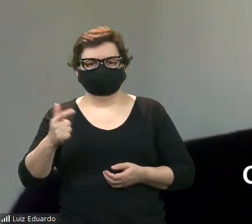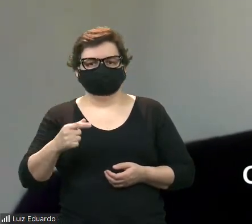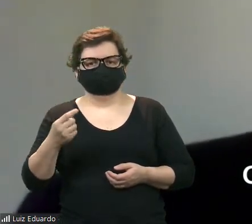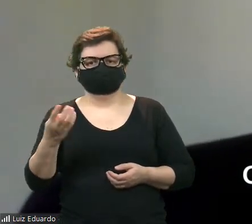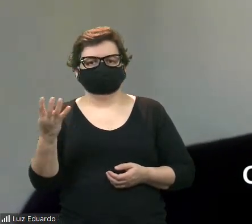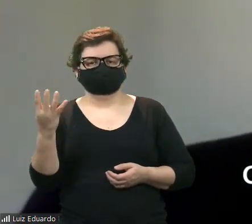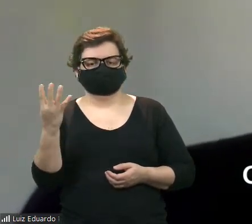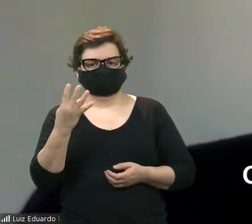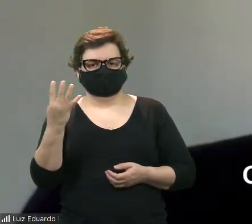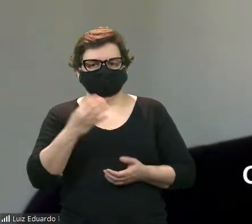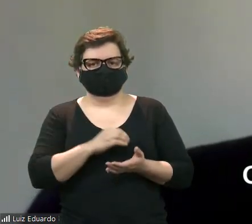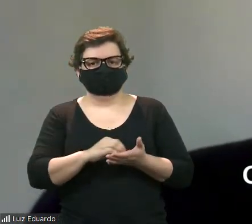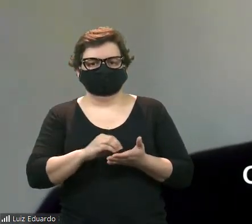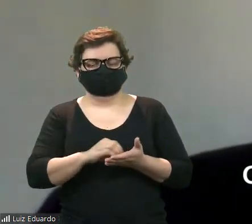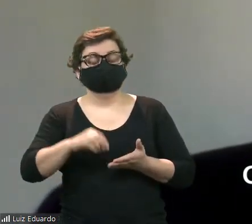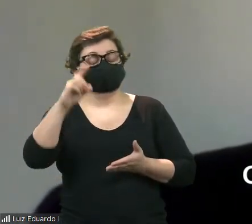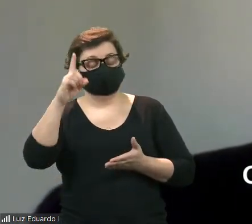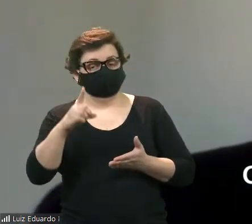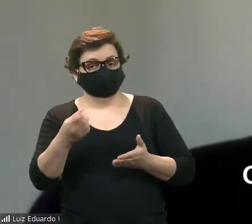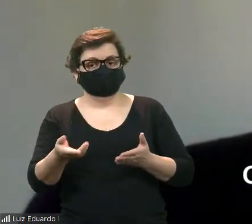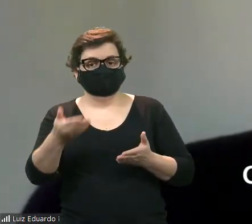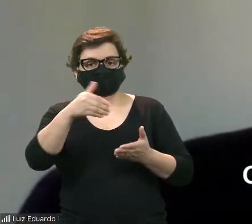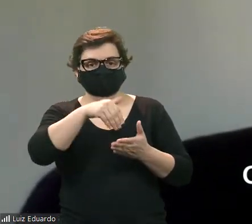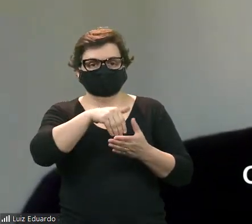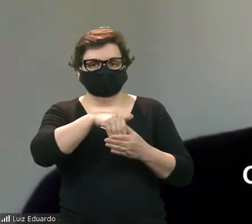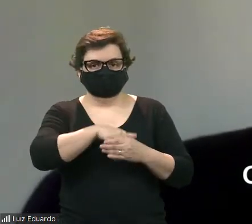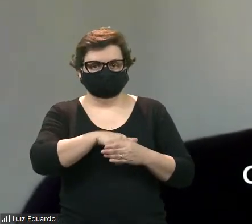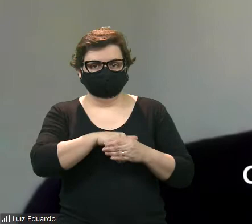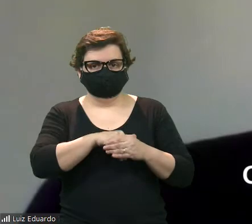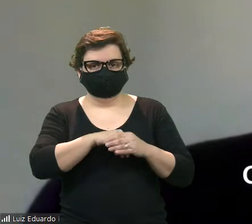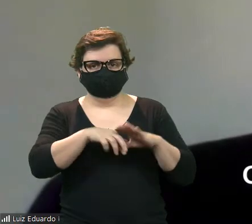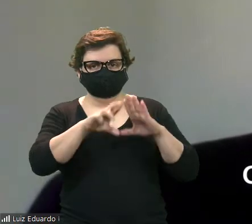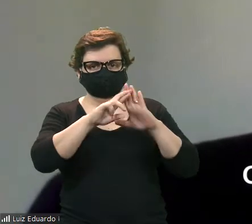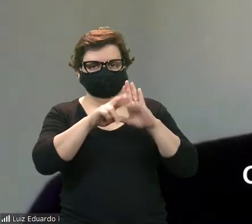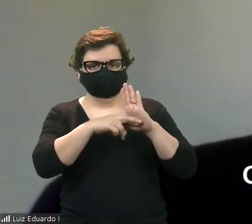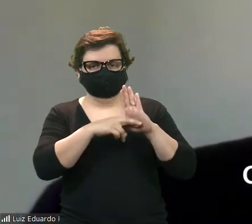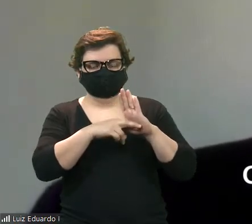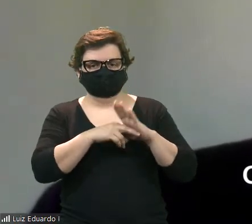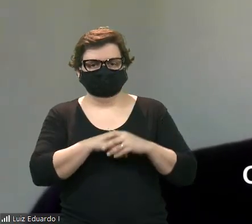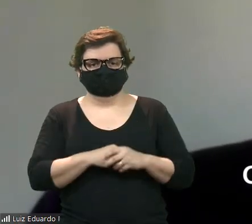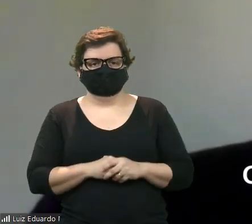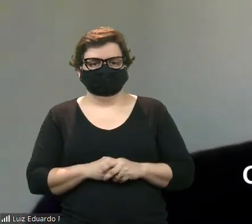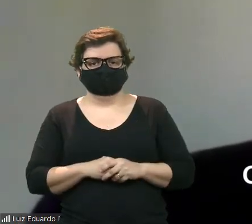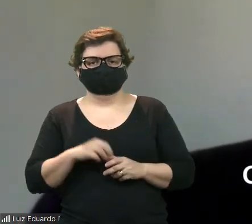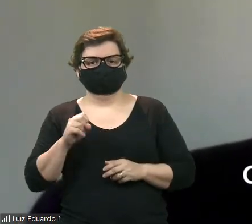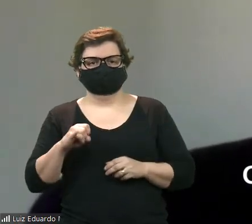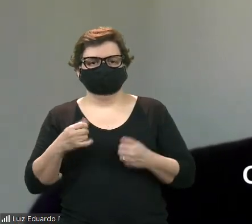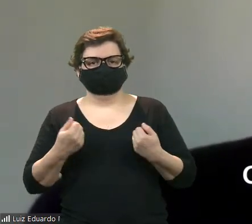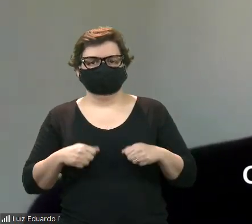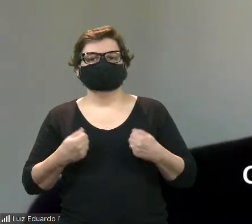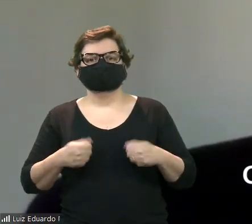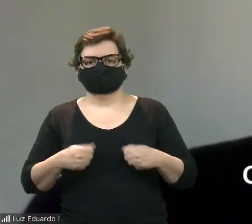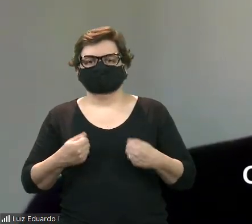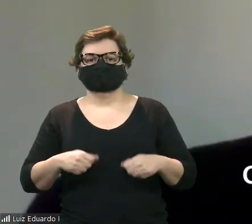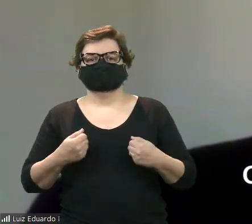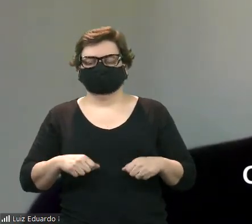nada impede, e é regimental, que na necessidade, Vossa Excelência